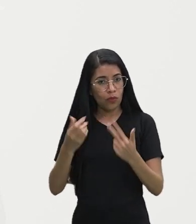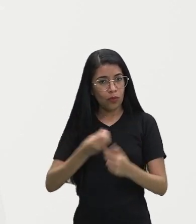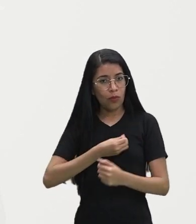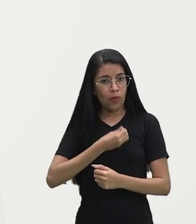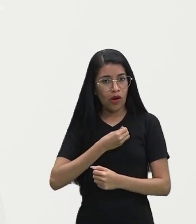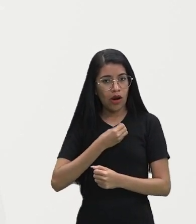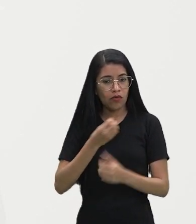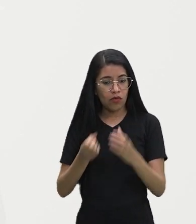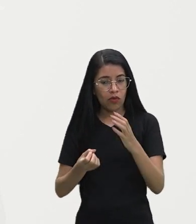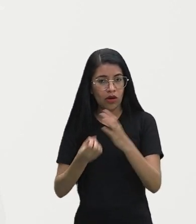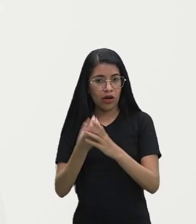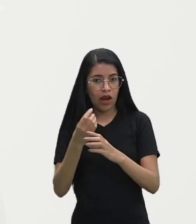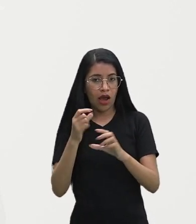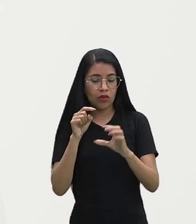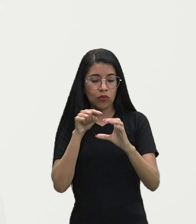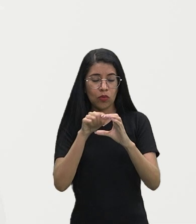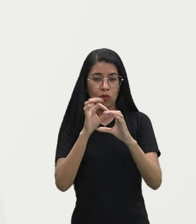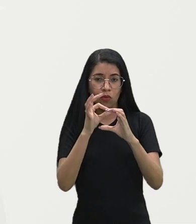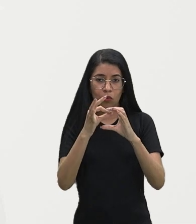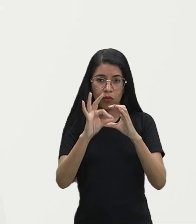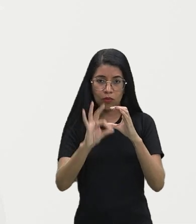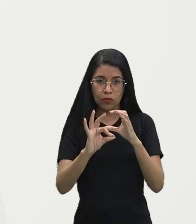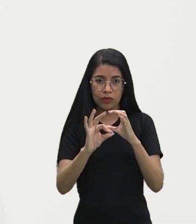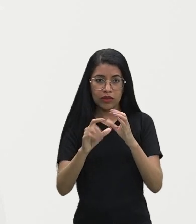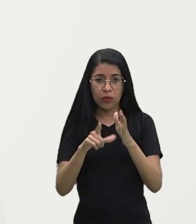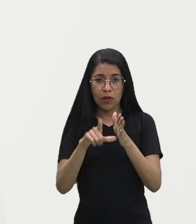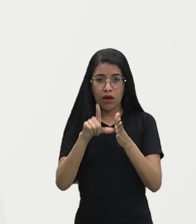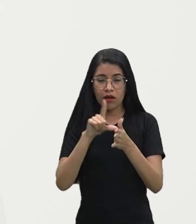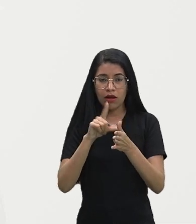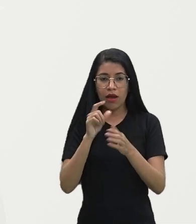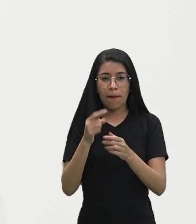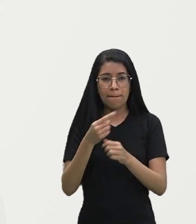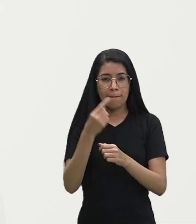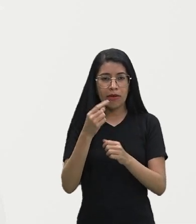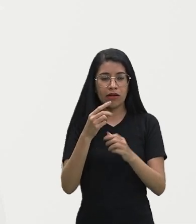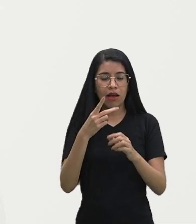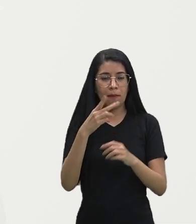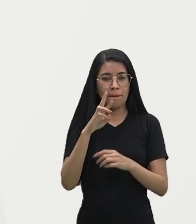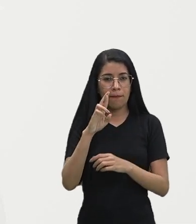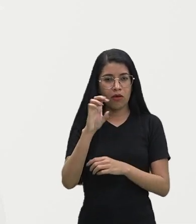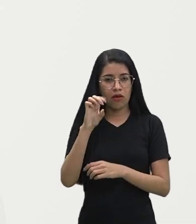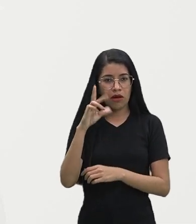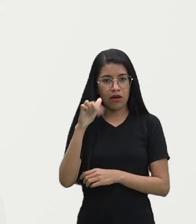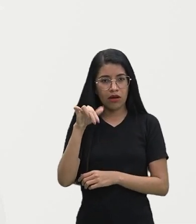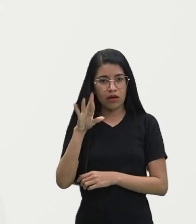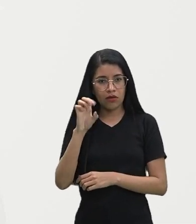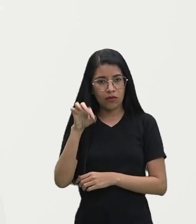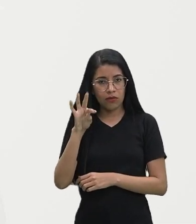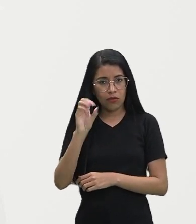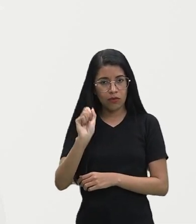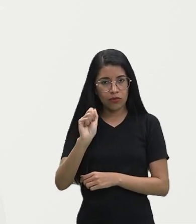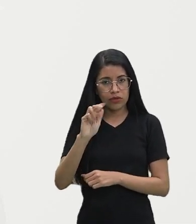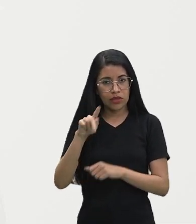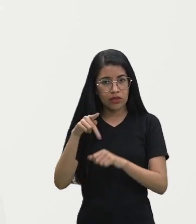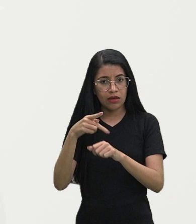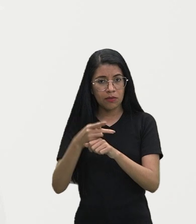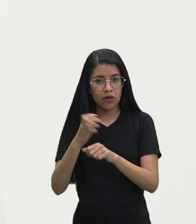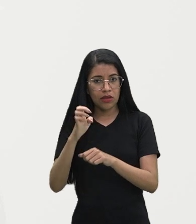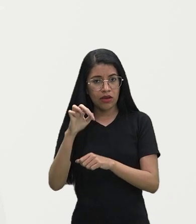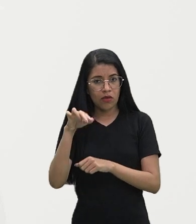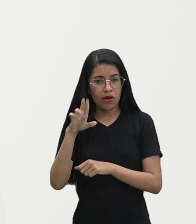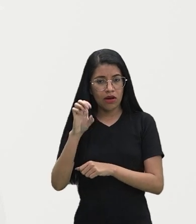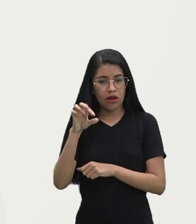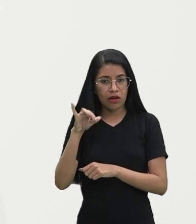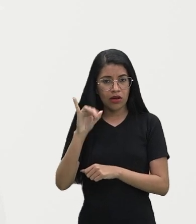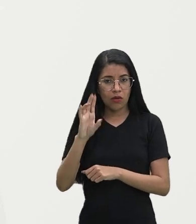células eucariontes. Então, as primeiras são chamadas de procariontes E em seguida a gente vai ter células mais